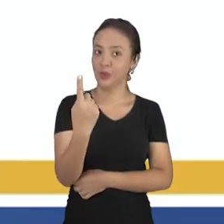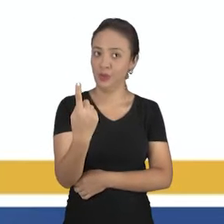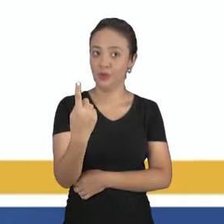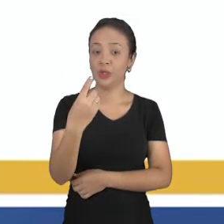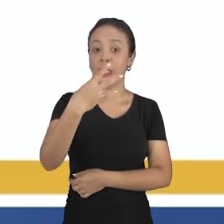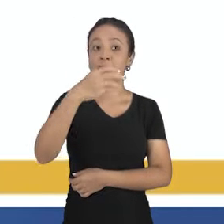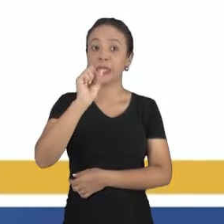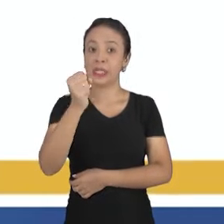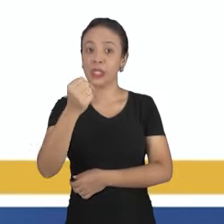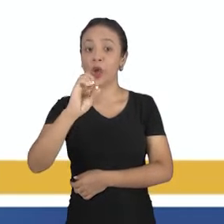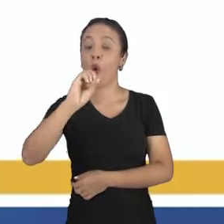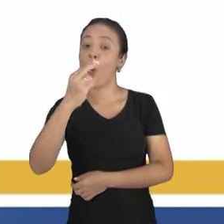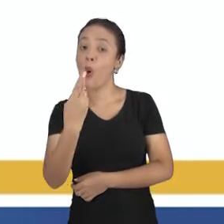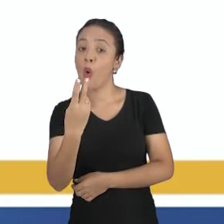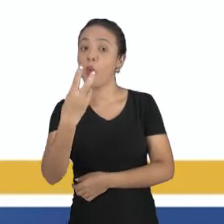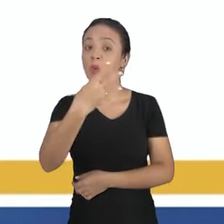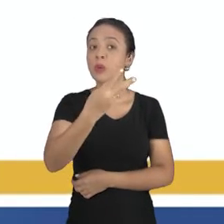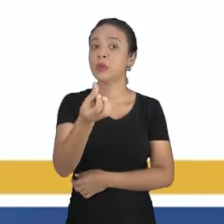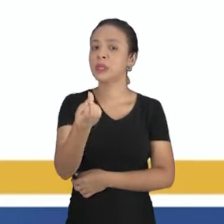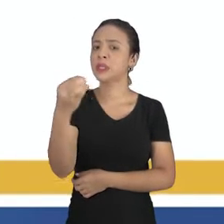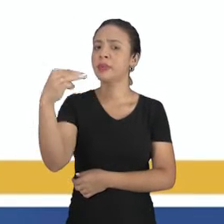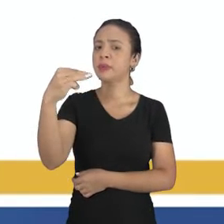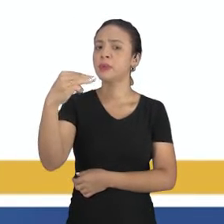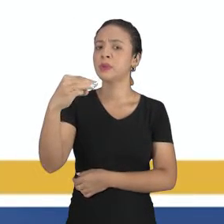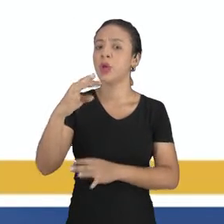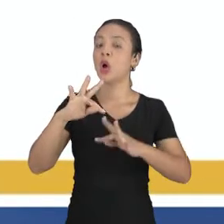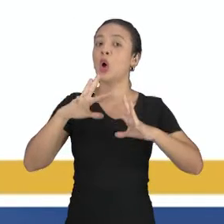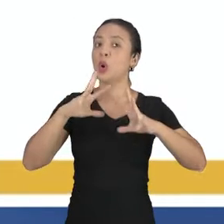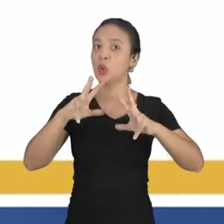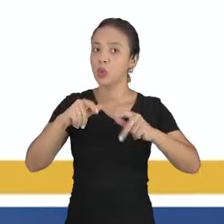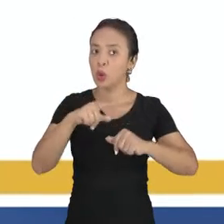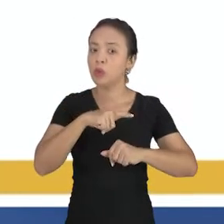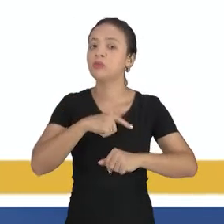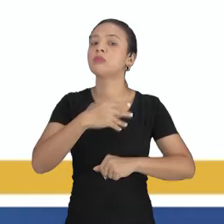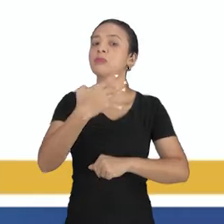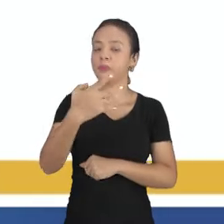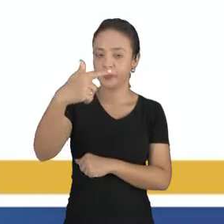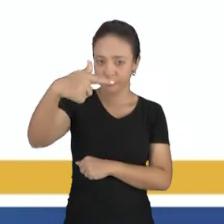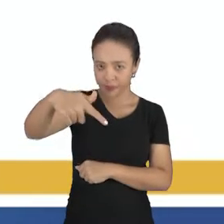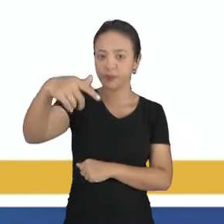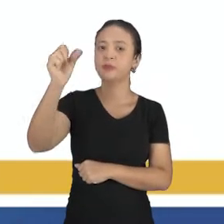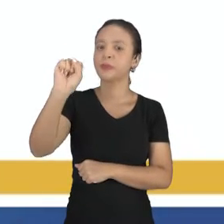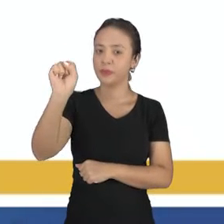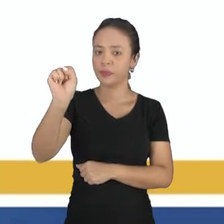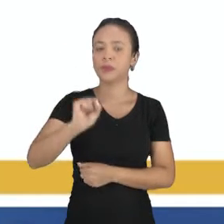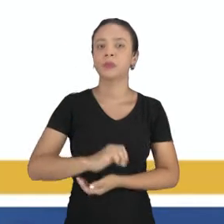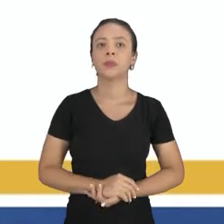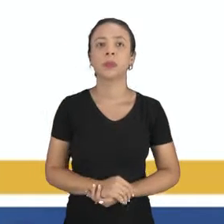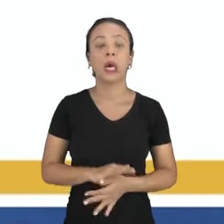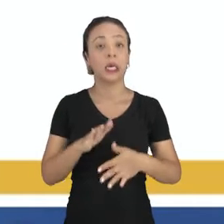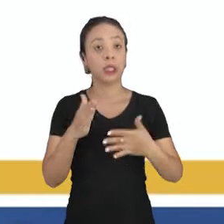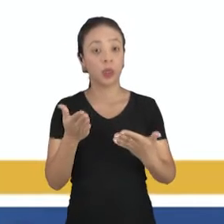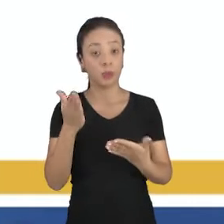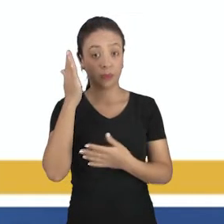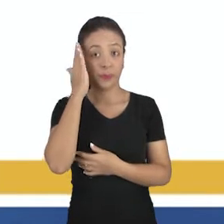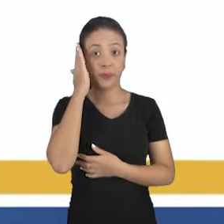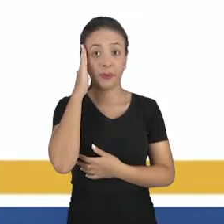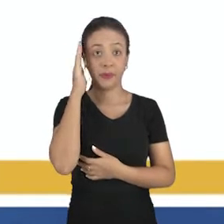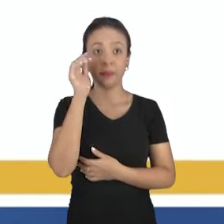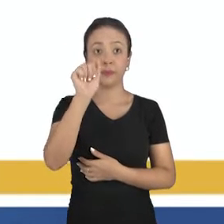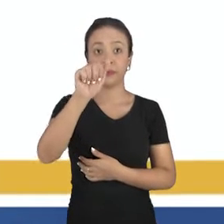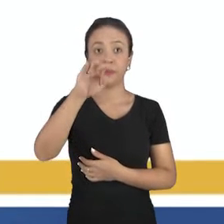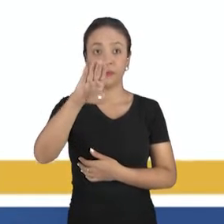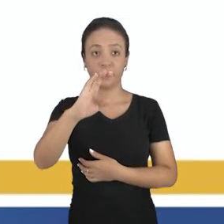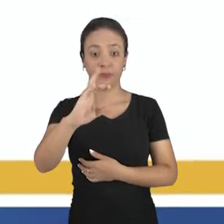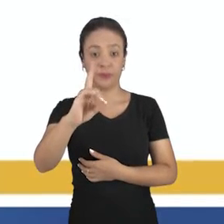de 38 ou de 36 todos esses com 47 segundos então para gente ver alternativa